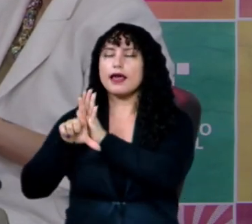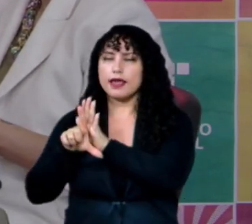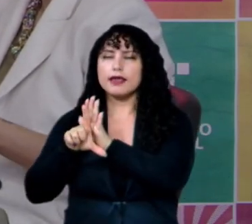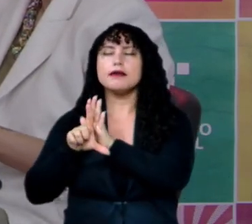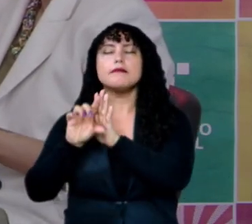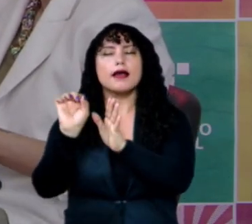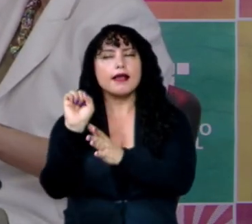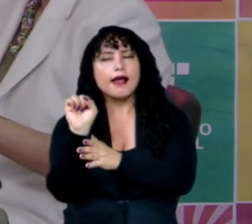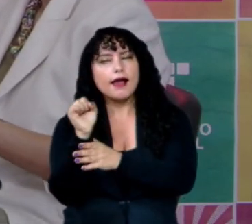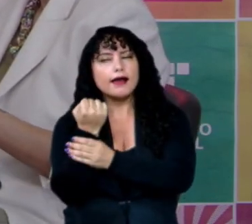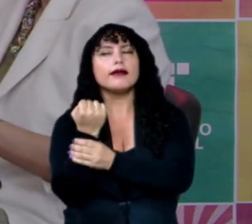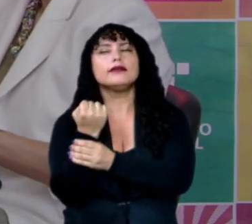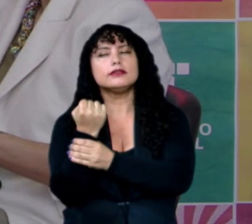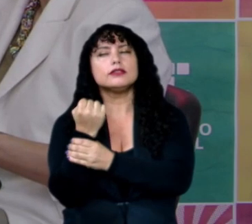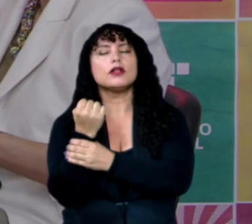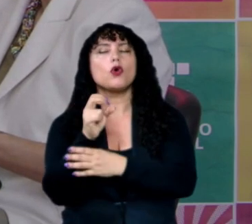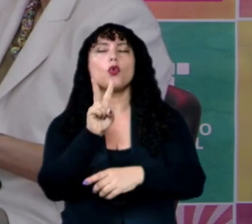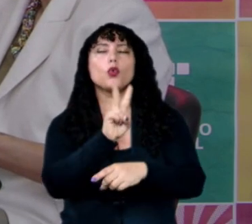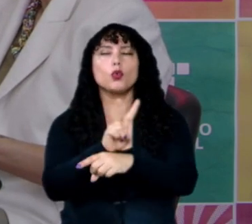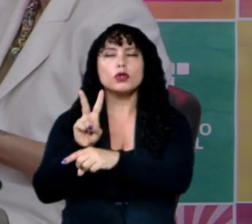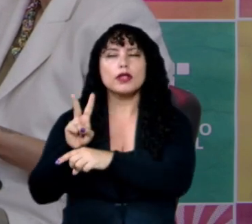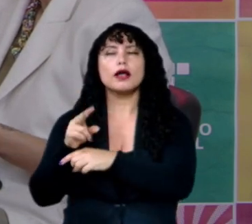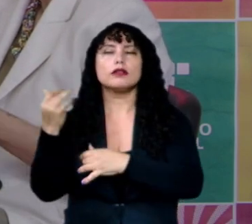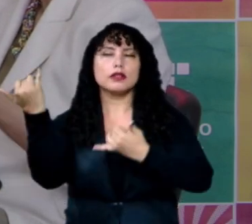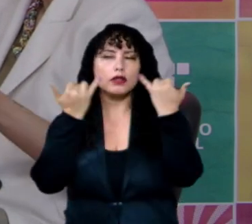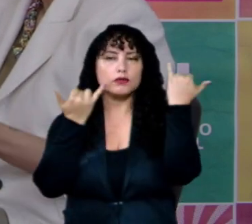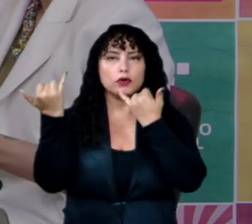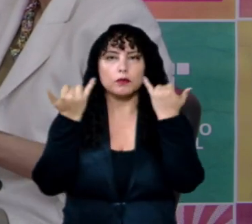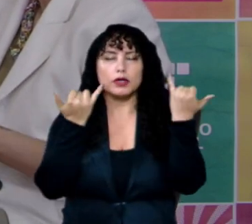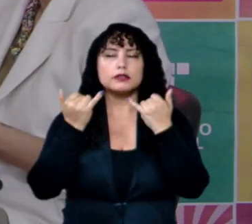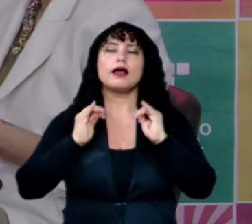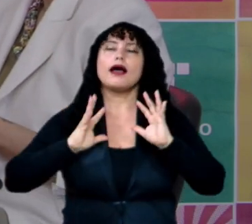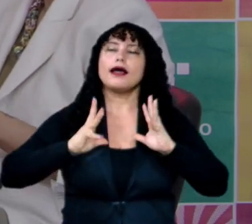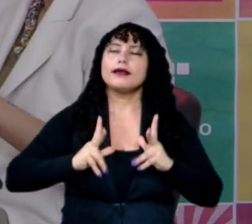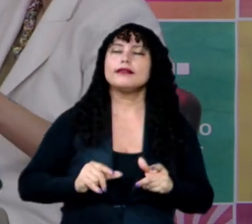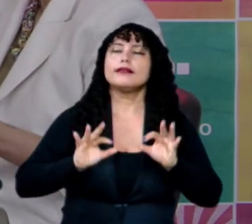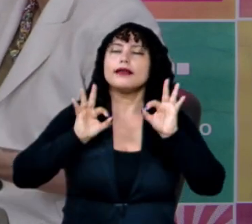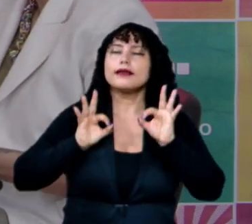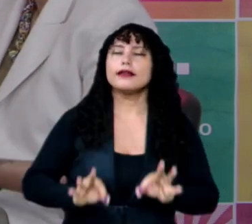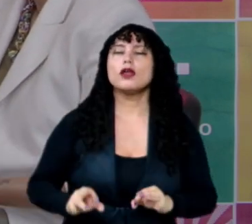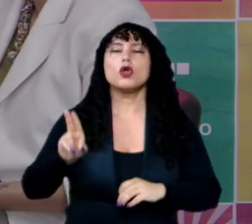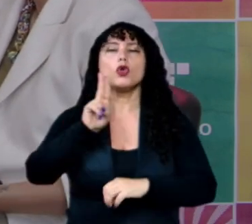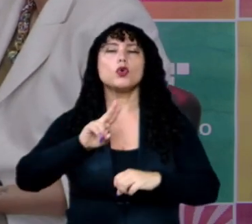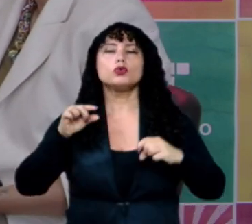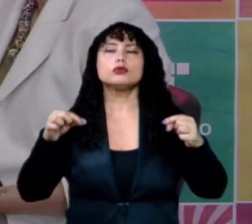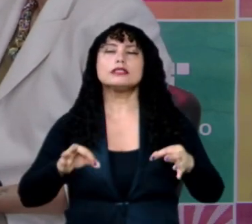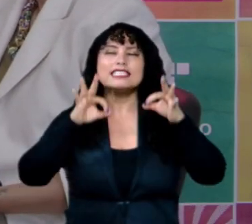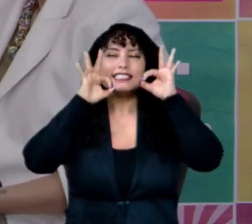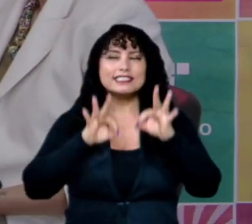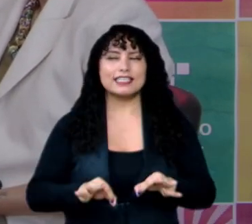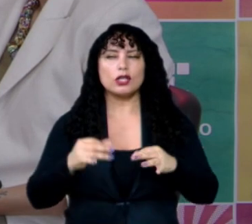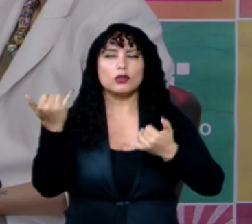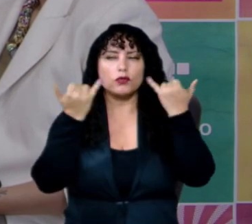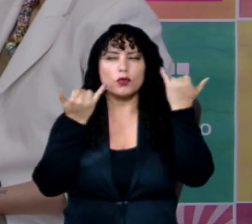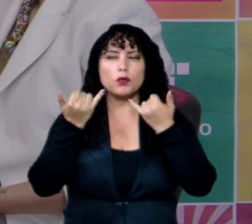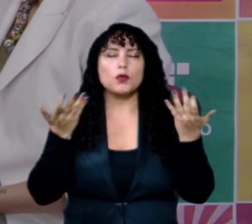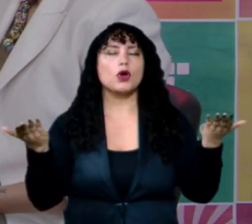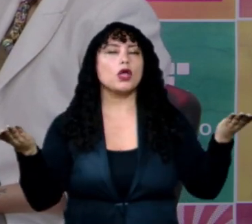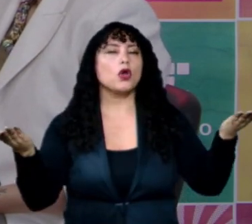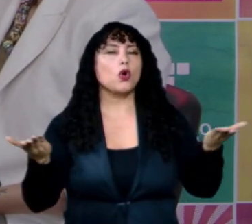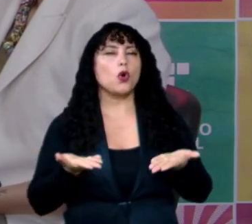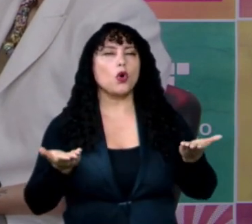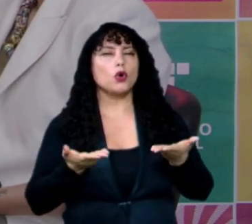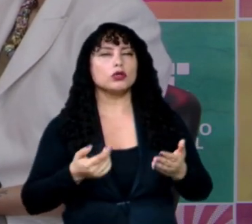para garantir o cuidado da informação, né? E a integridade da informação e o uso adequado. E hoje, com